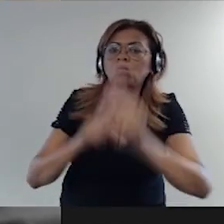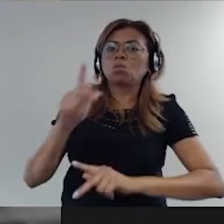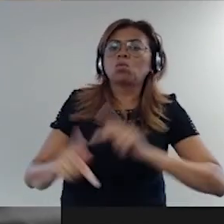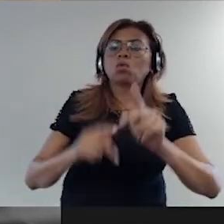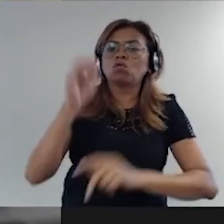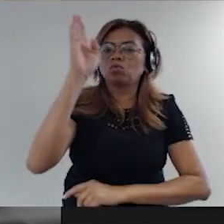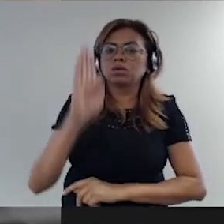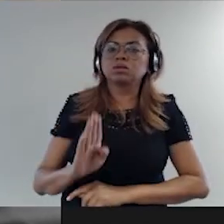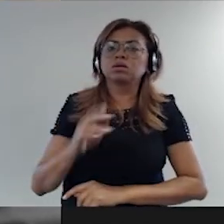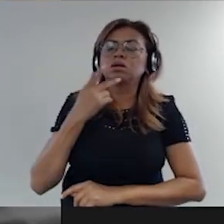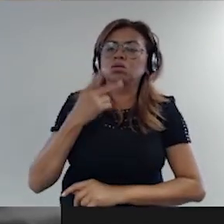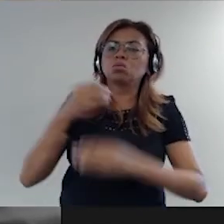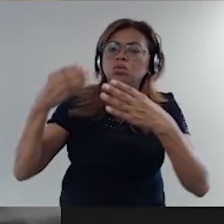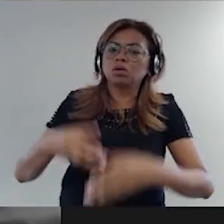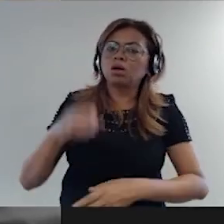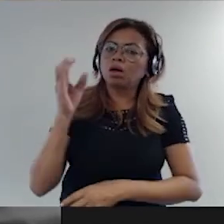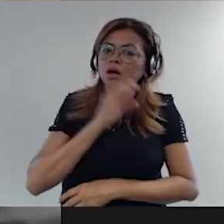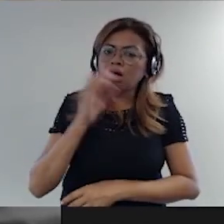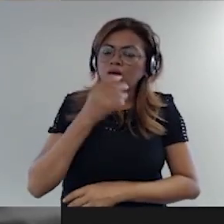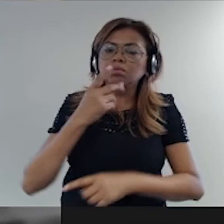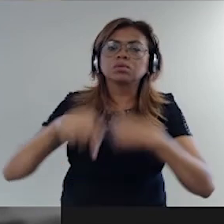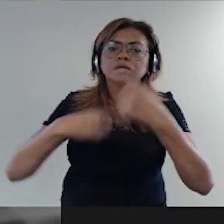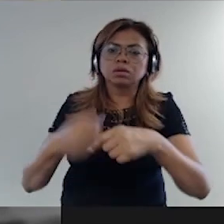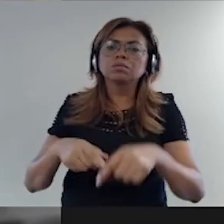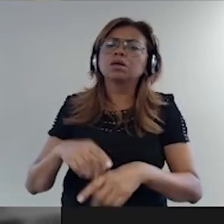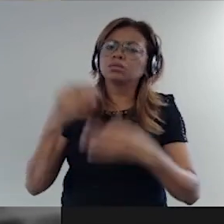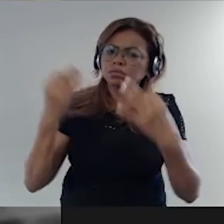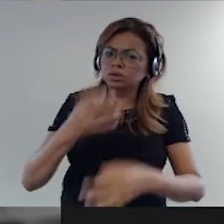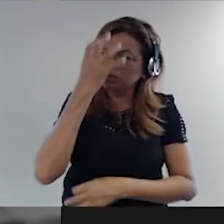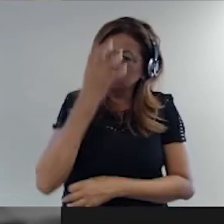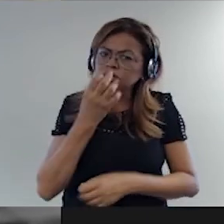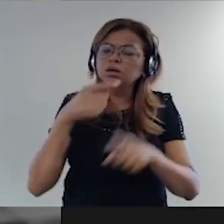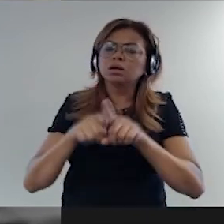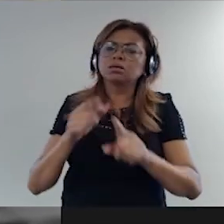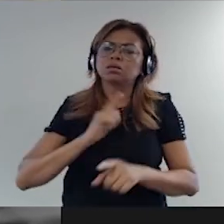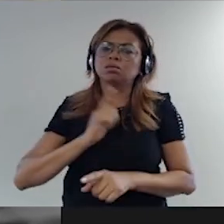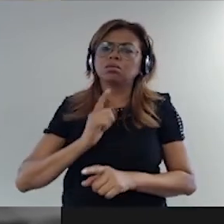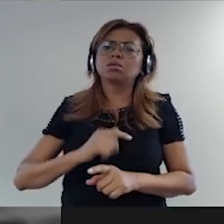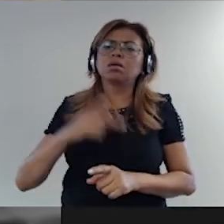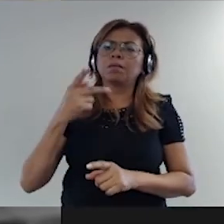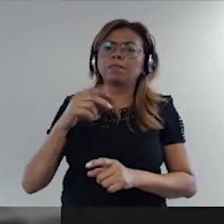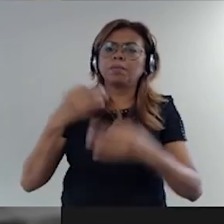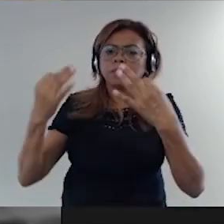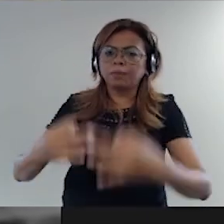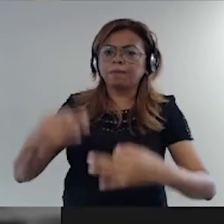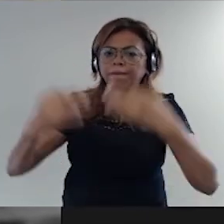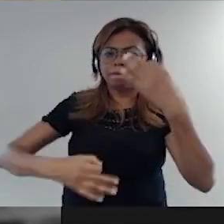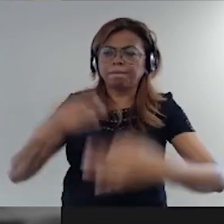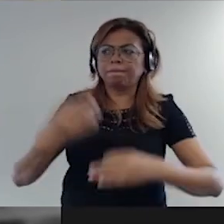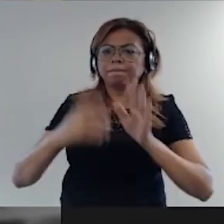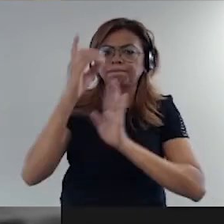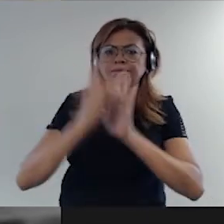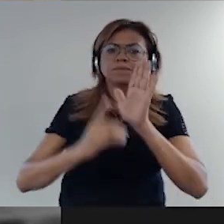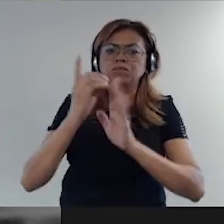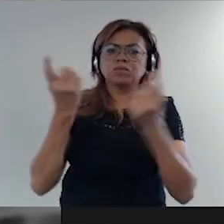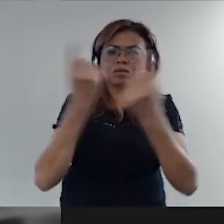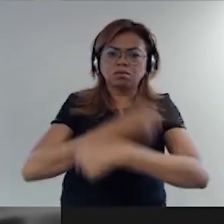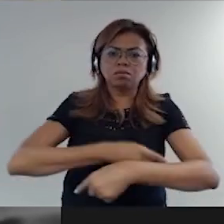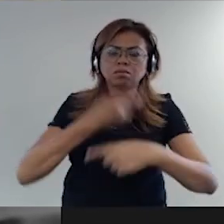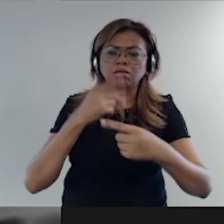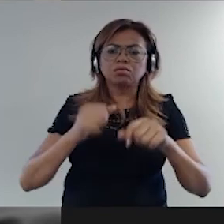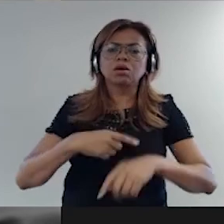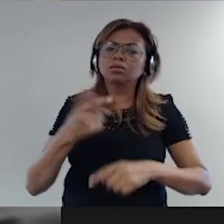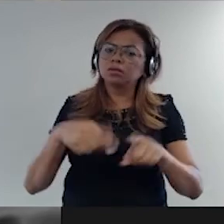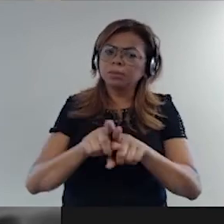poder judiciário mais célere, mas um poder judiciário que garanta a plenitude do exercício do direito ao contraditório e à ampla defesa. E,